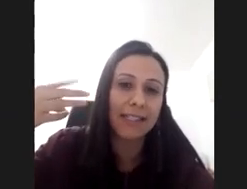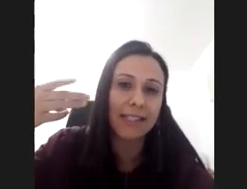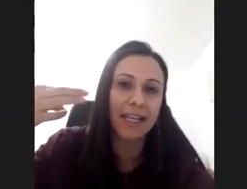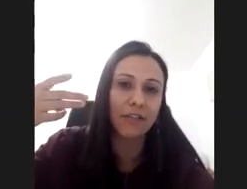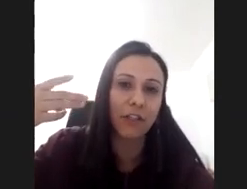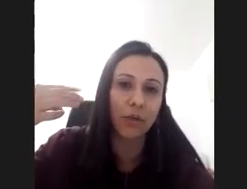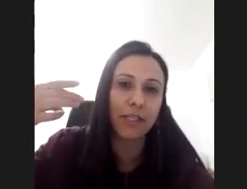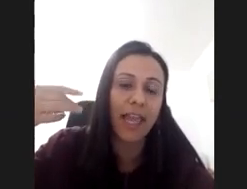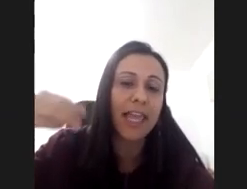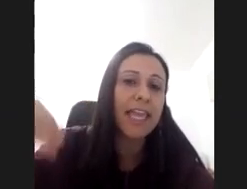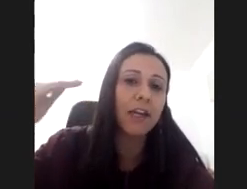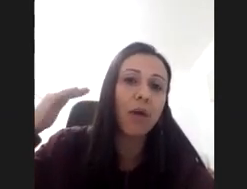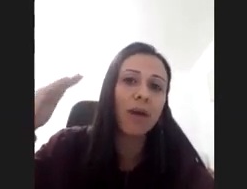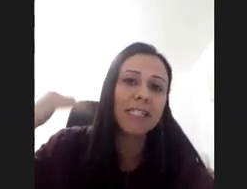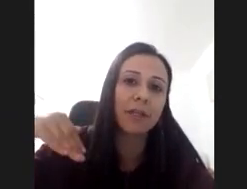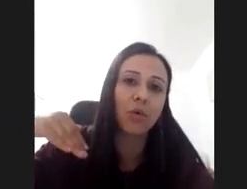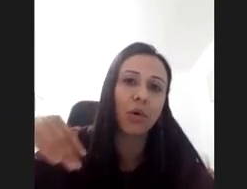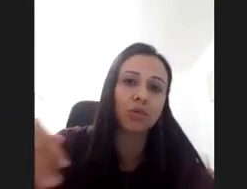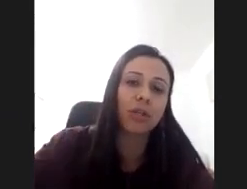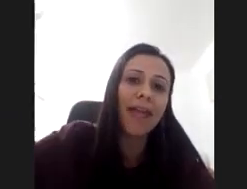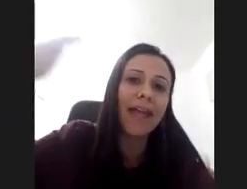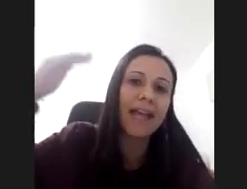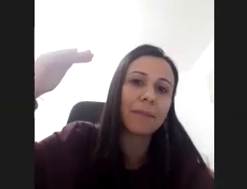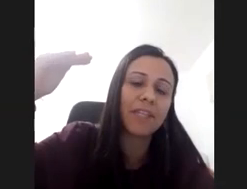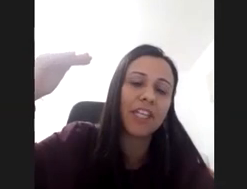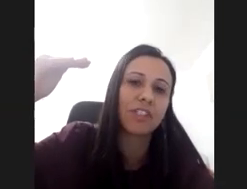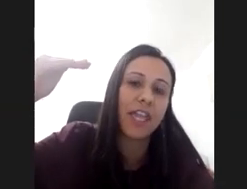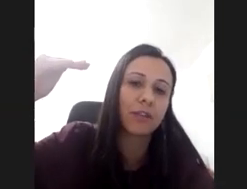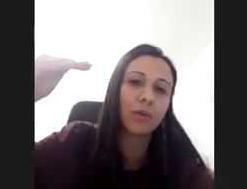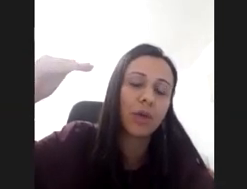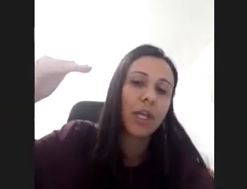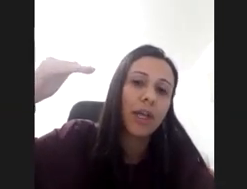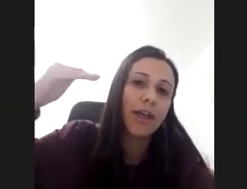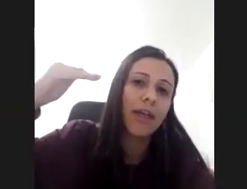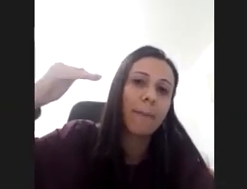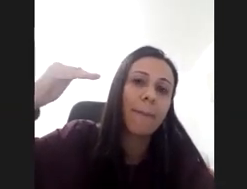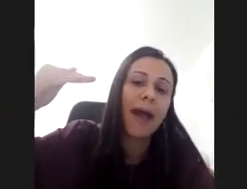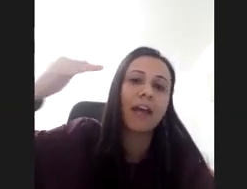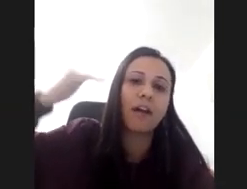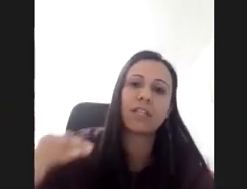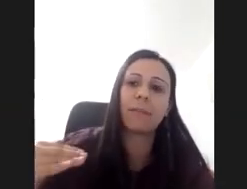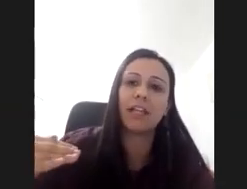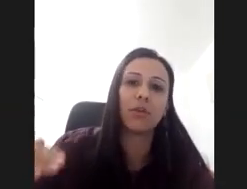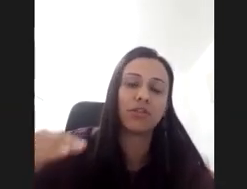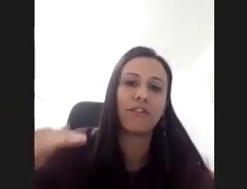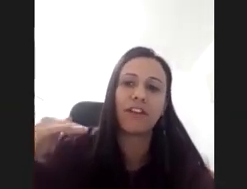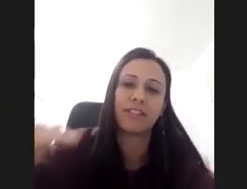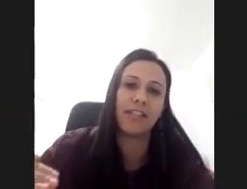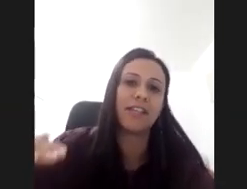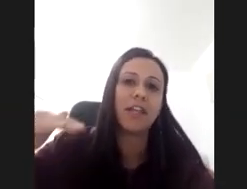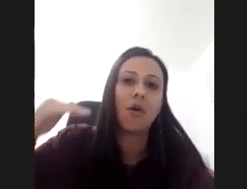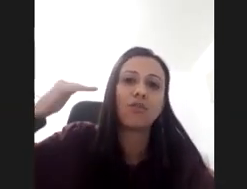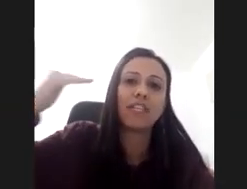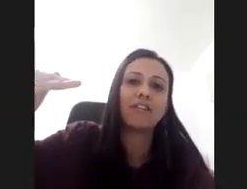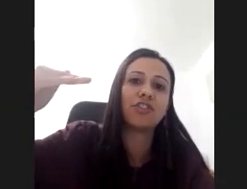interconectadas esses três vetores, né? E não é um acima do outro, não é a academia dizendo para os trabalhadores o que